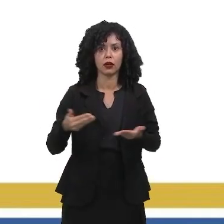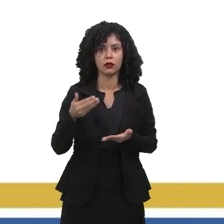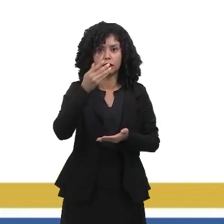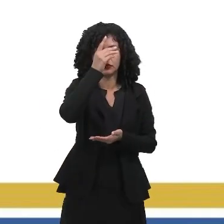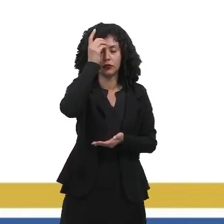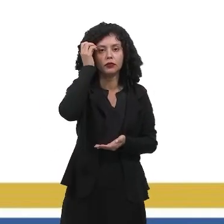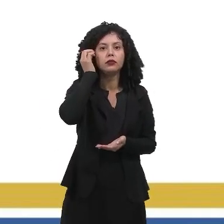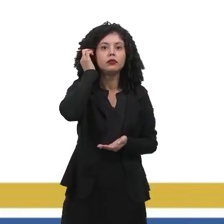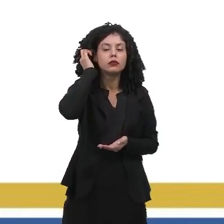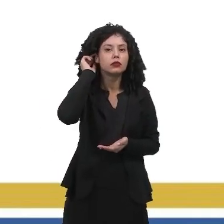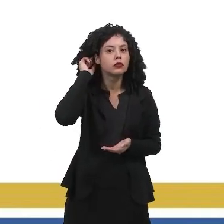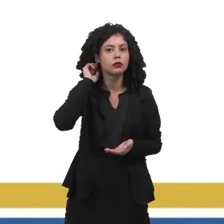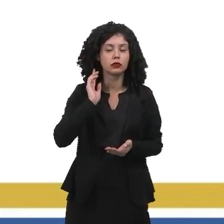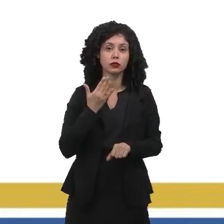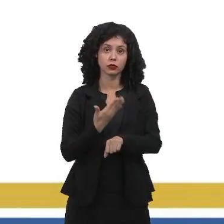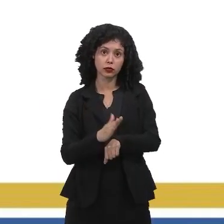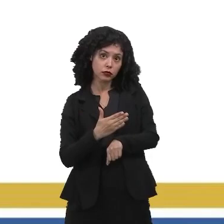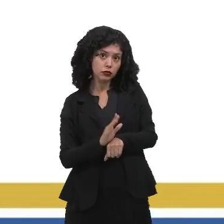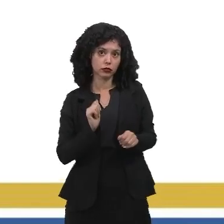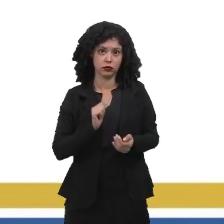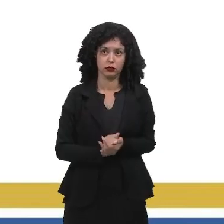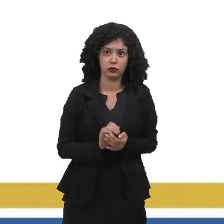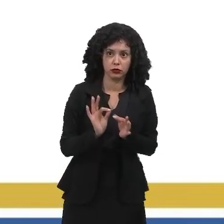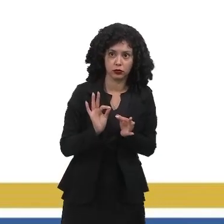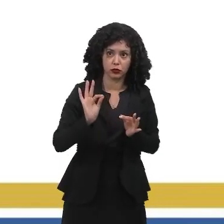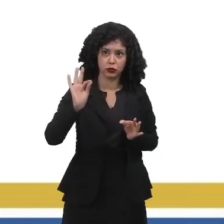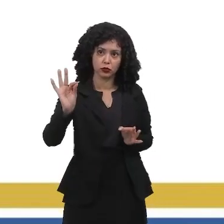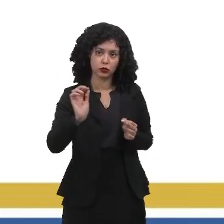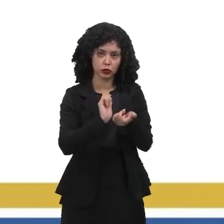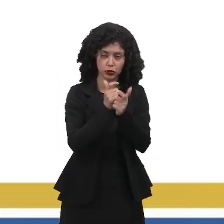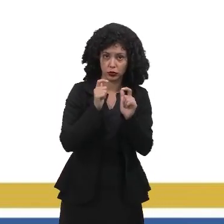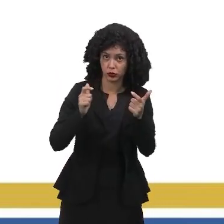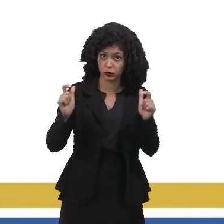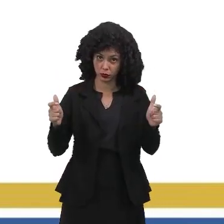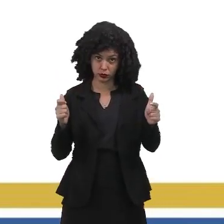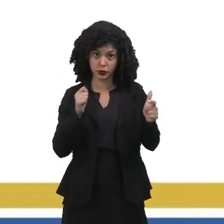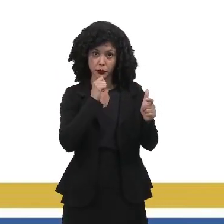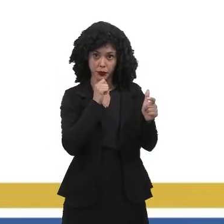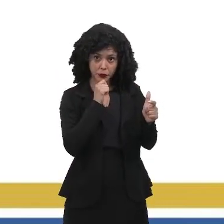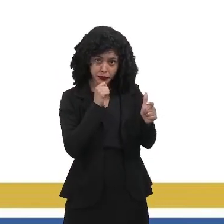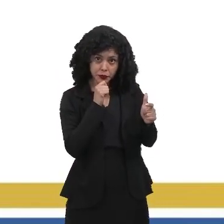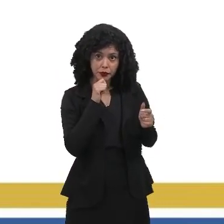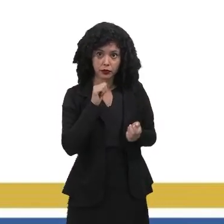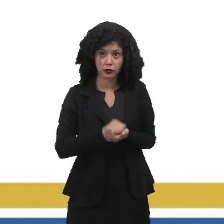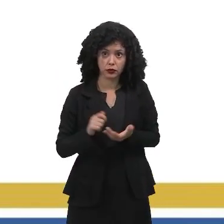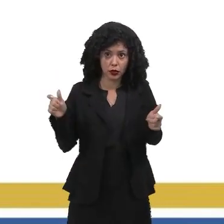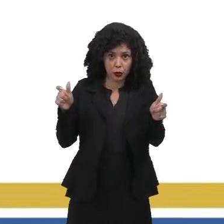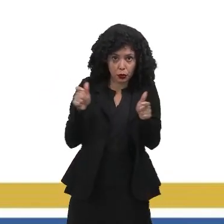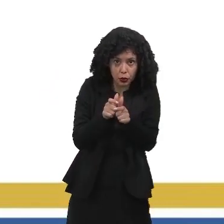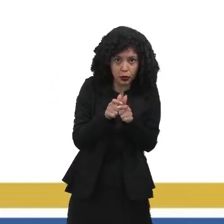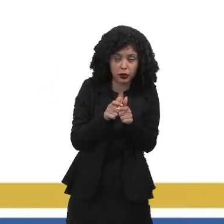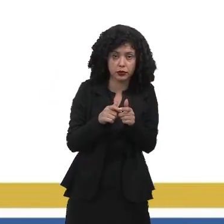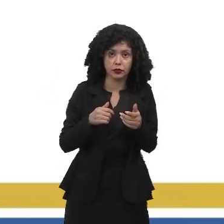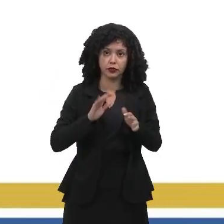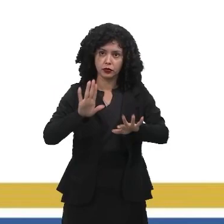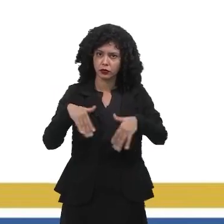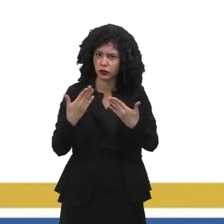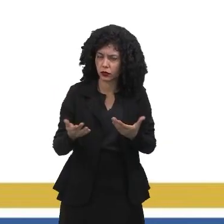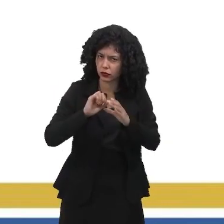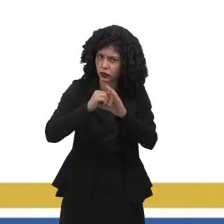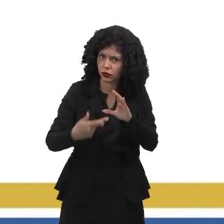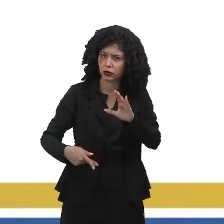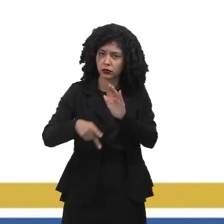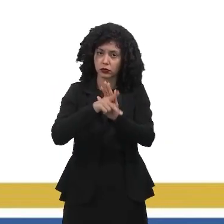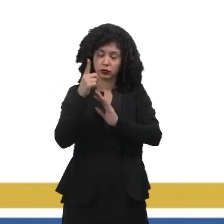atenção no comando. Na prática, à medida que se aumenta o comprimento do barbante, ocorre a redução de qual característica da